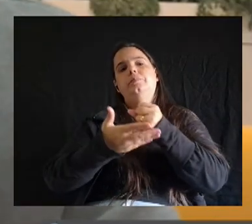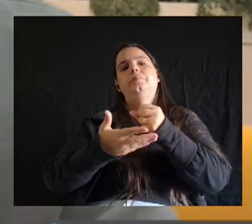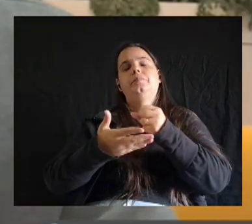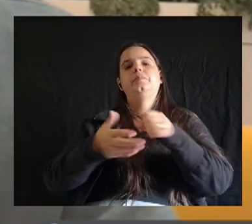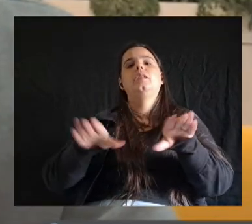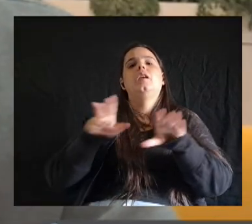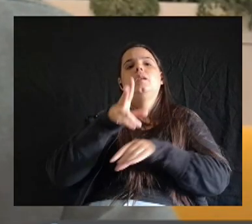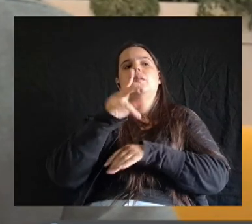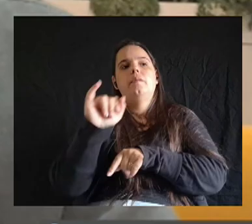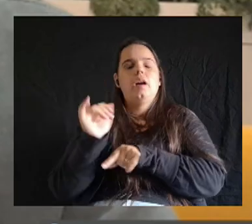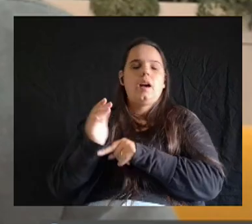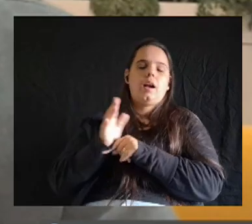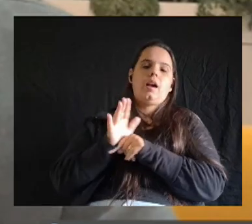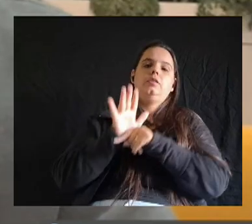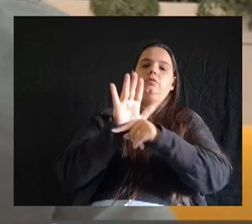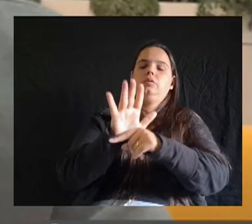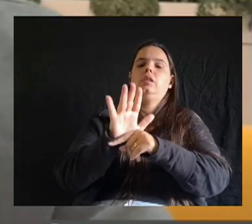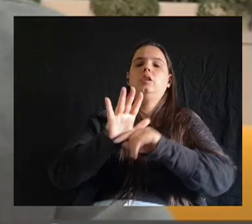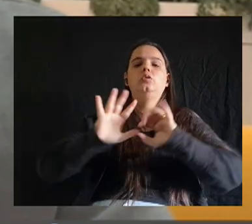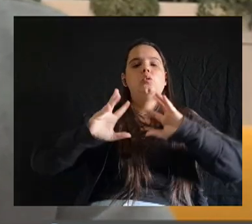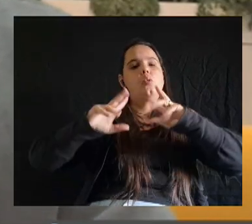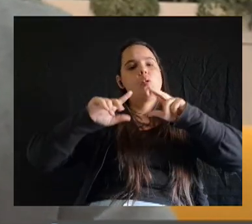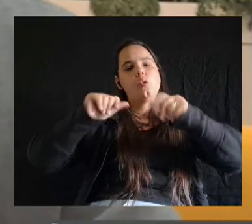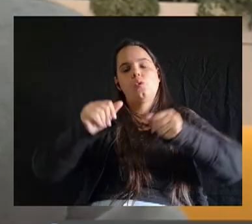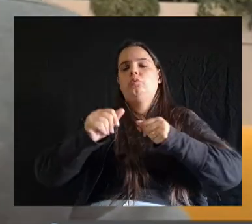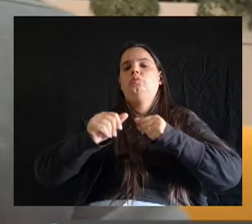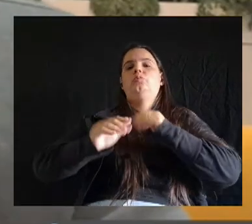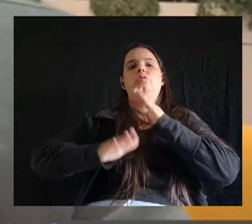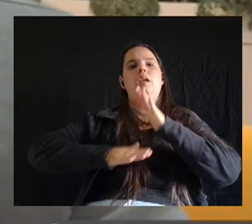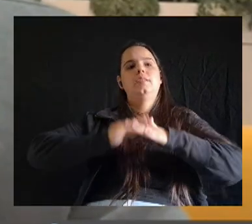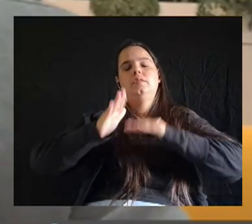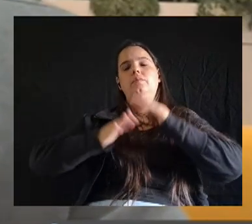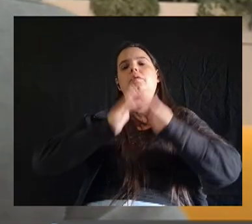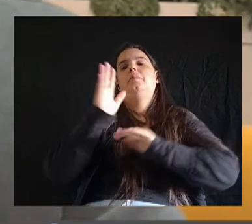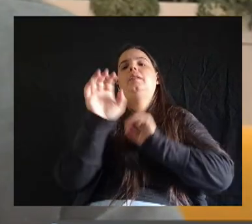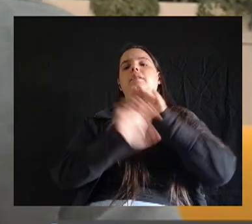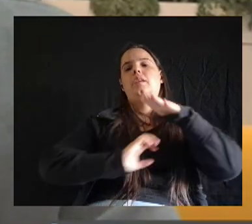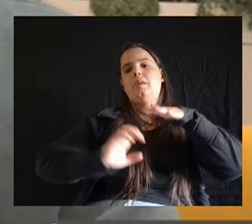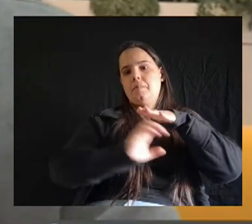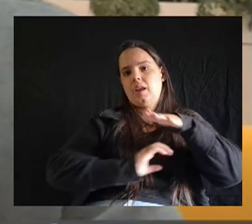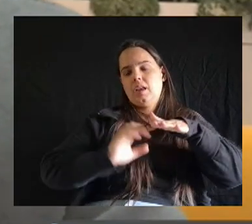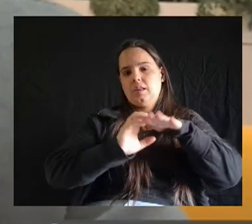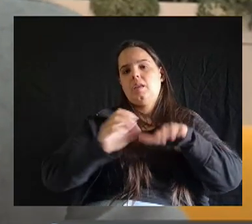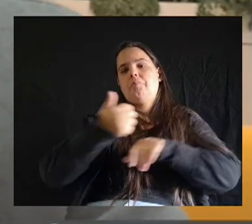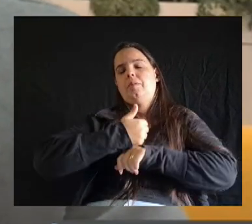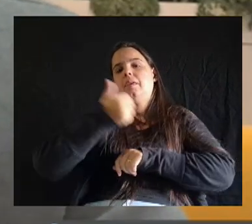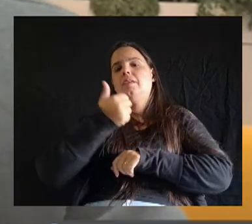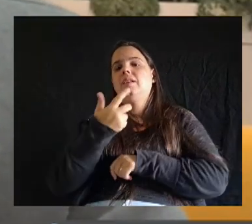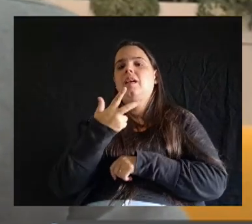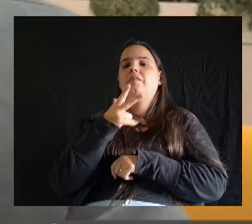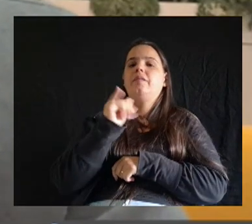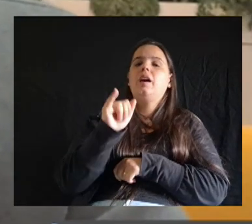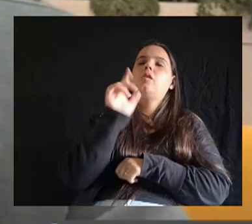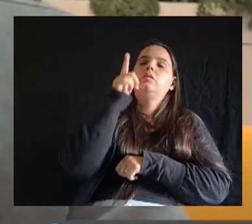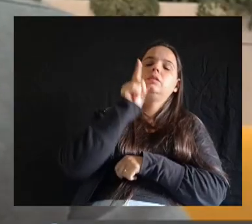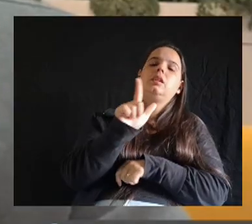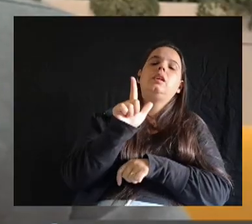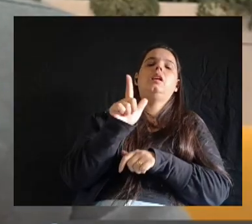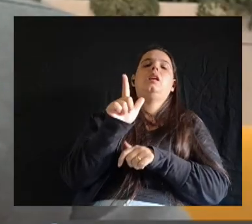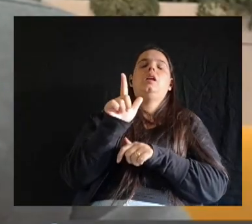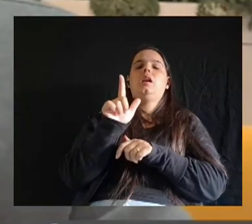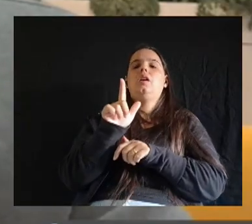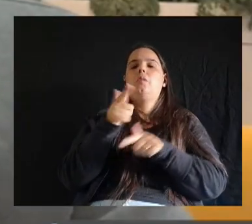processo de evolução de negócio dessas empresas. Como que elas vão conseguir atender os data centers? Quais vão ser os modelos de